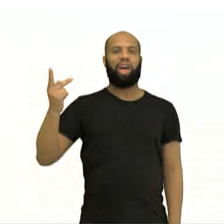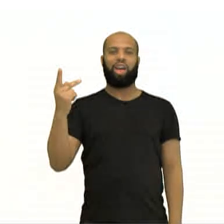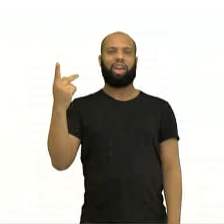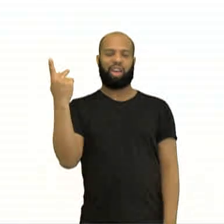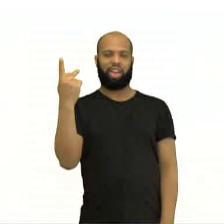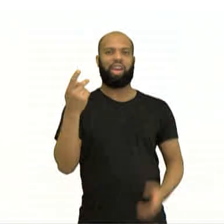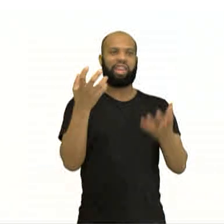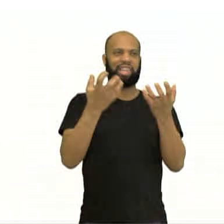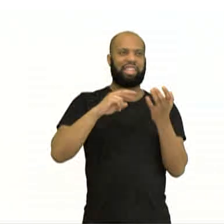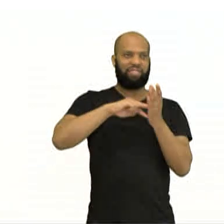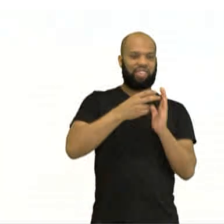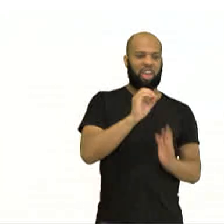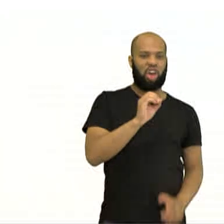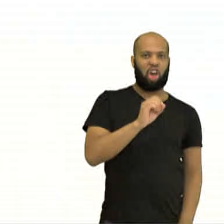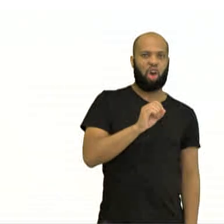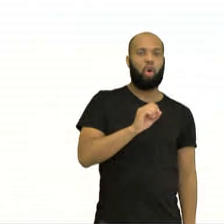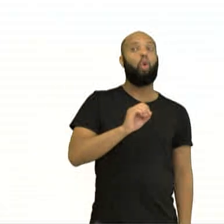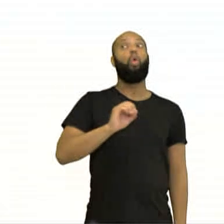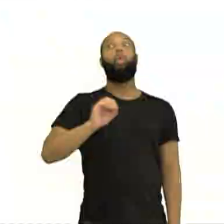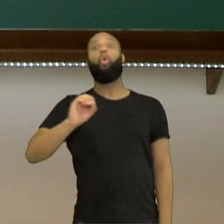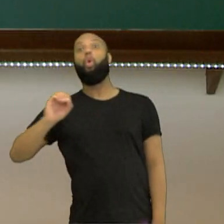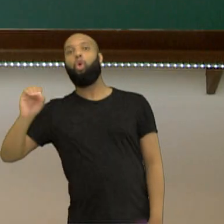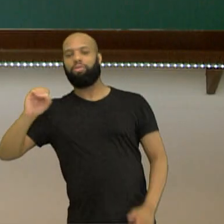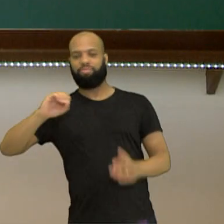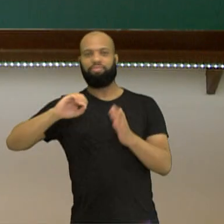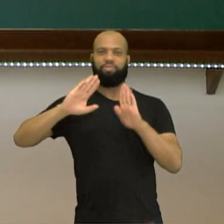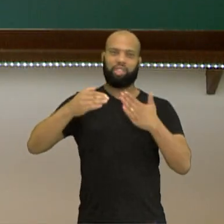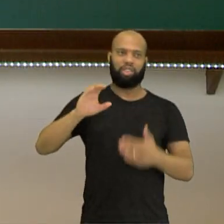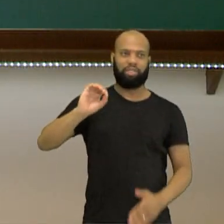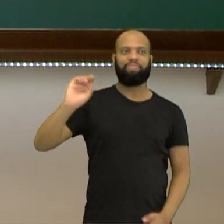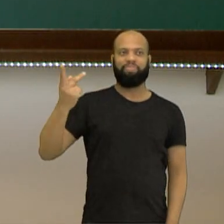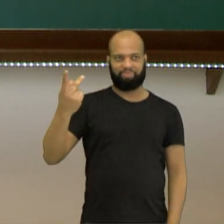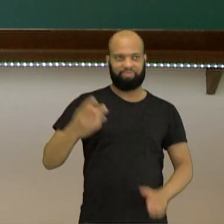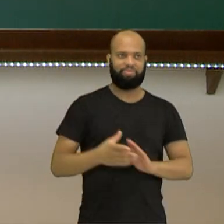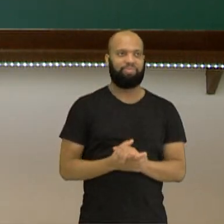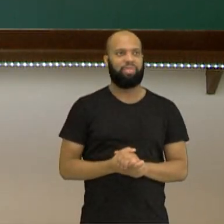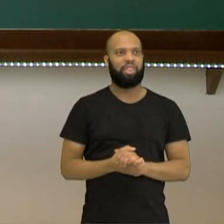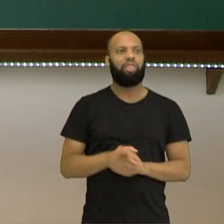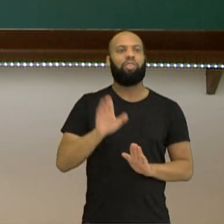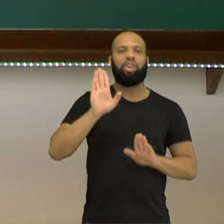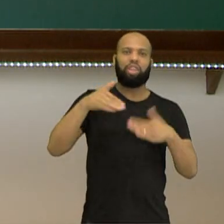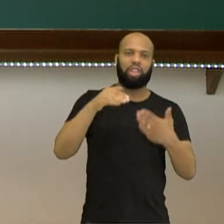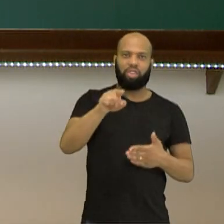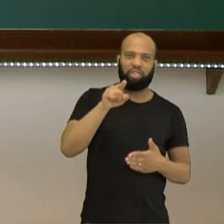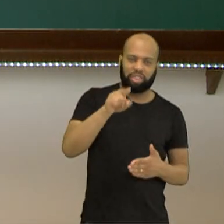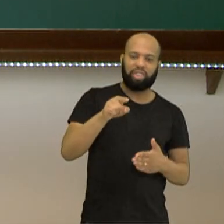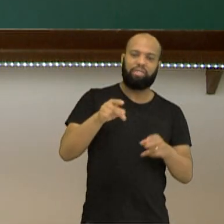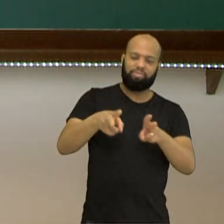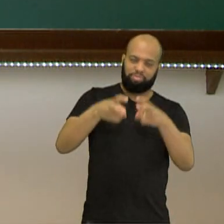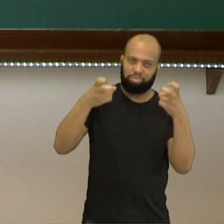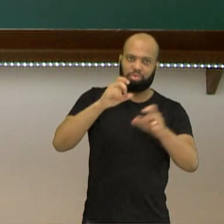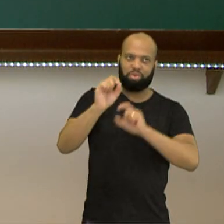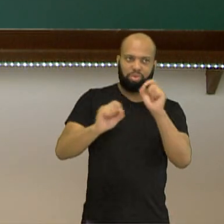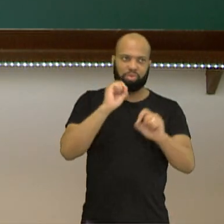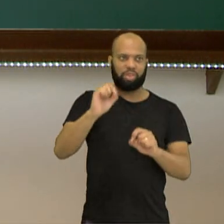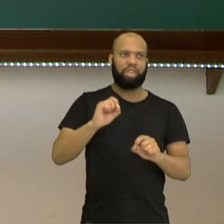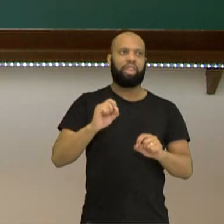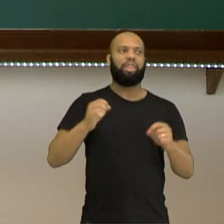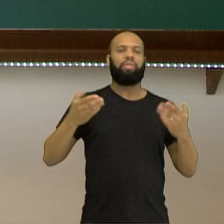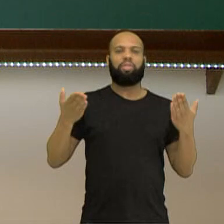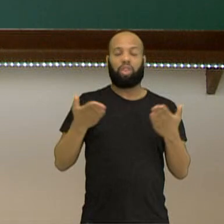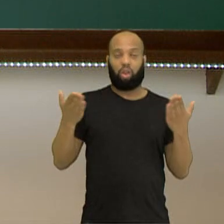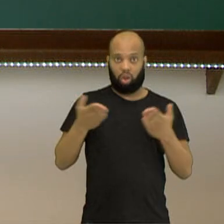do nosso pro já conhecido. Então você percebeu, né? Você percebeu que